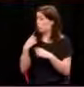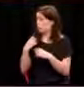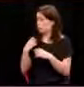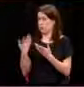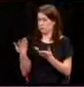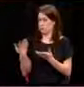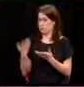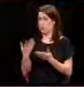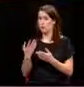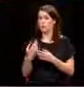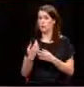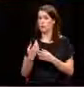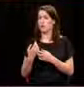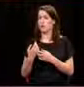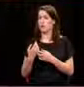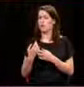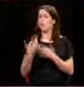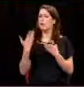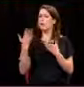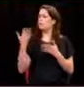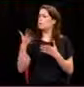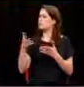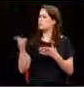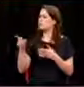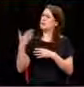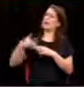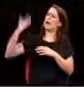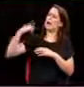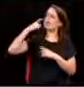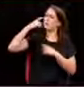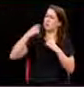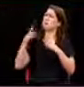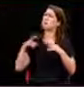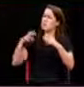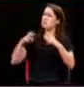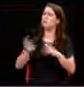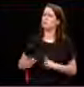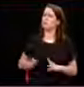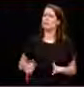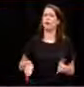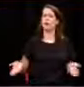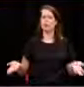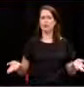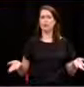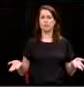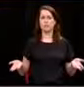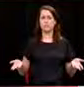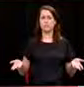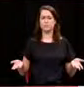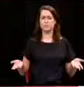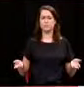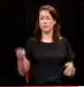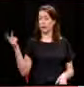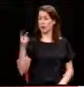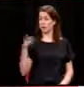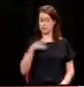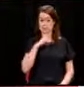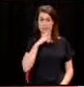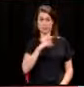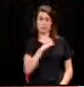vocês já encontraram aquilo que andavam à procura? E ambas responderam que